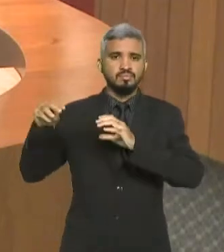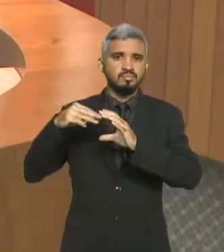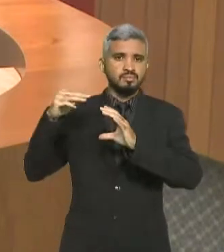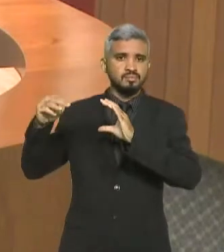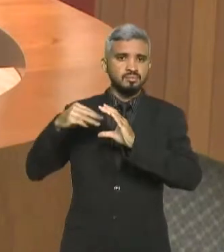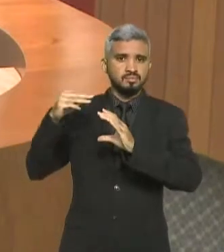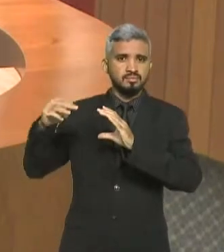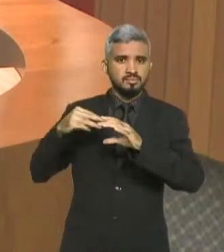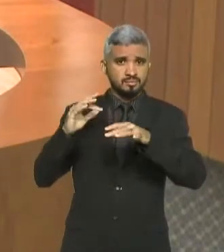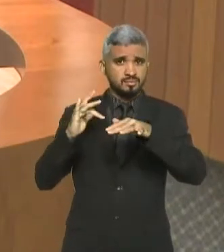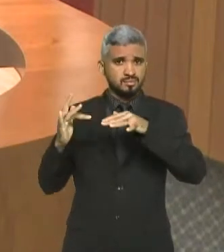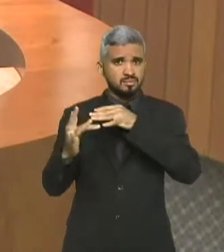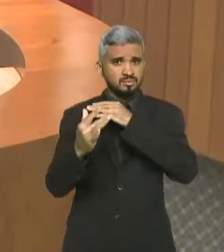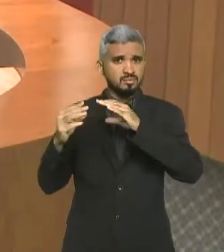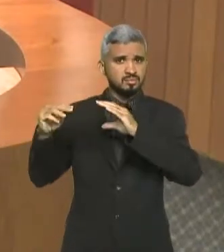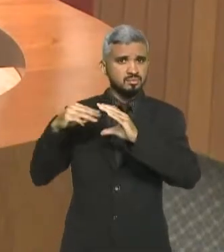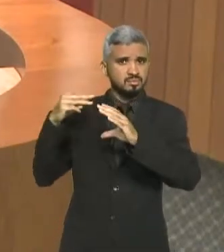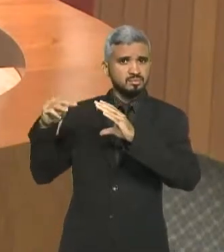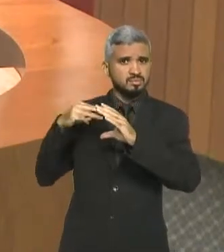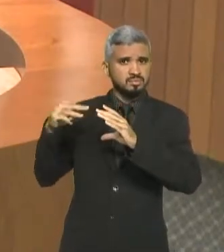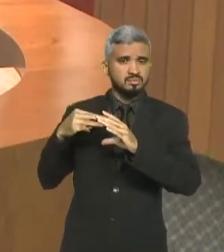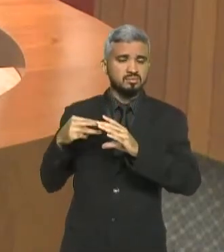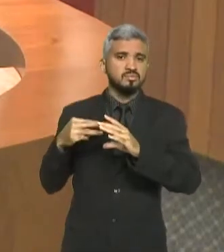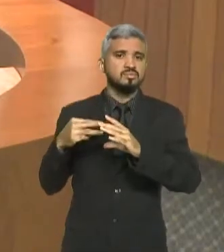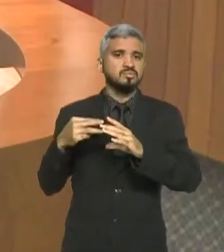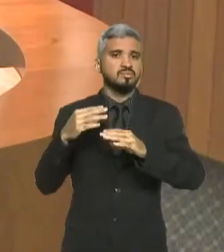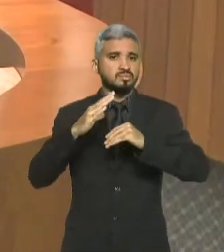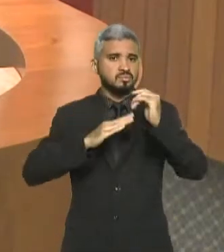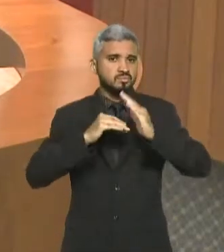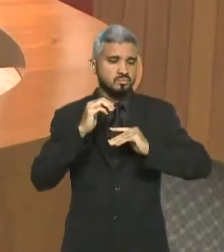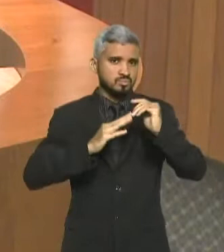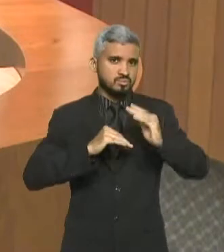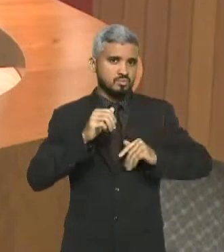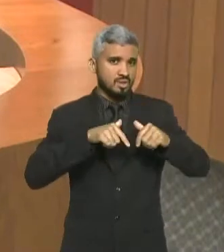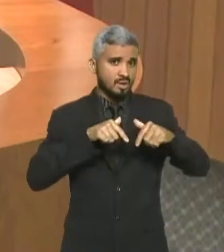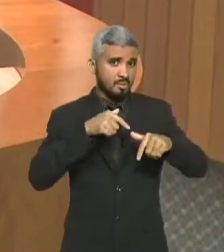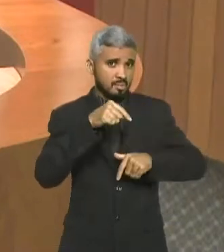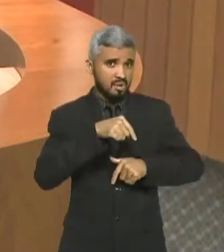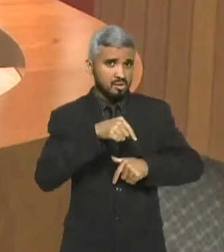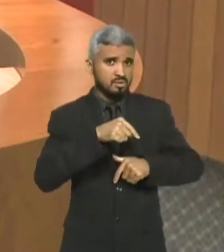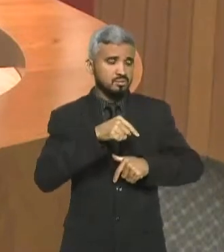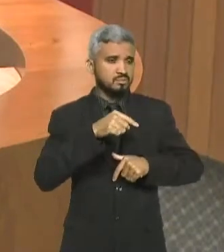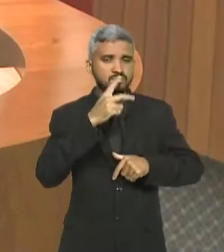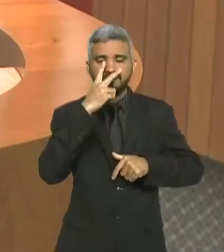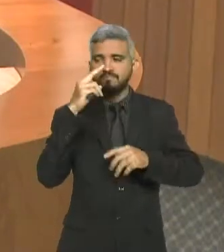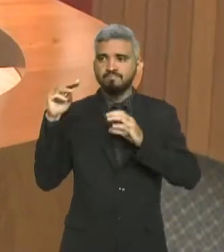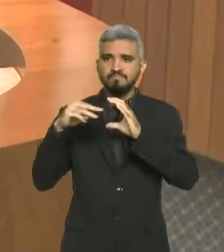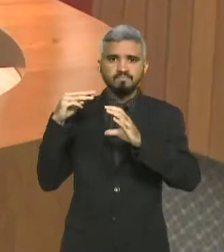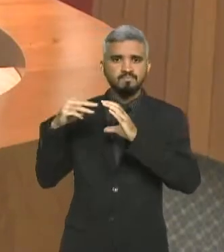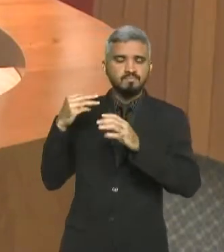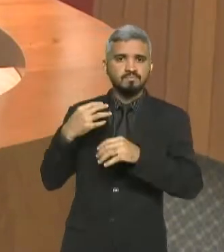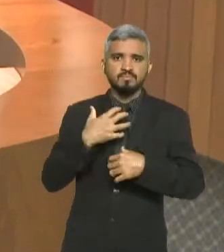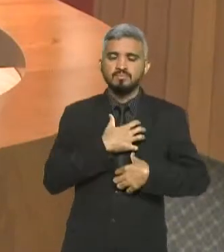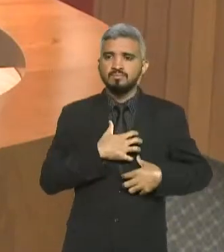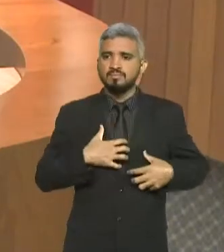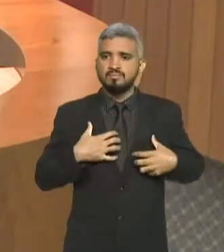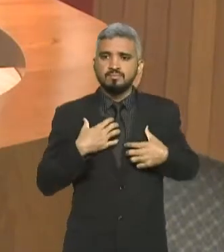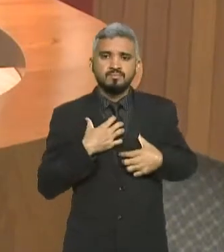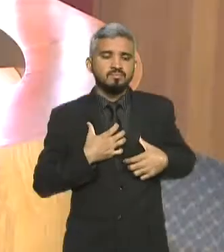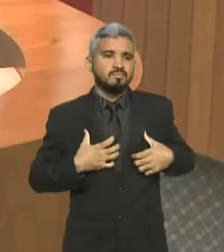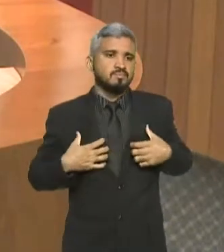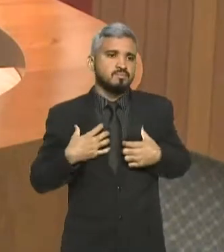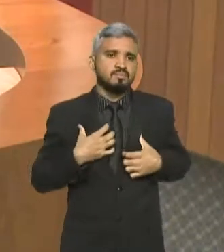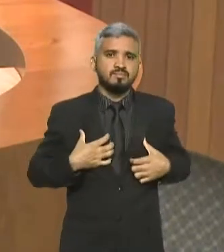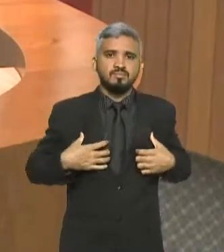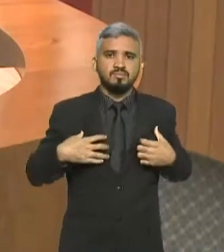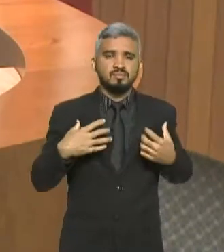redes sociais, indignados com a condição de trabalho daquela casa de saúde,